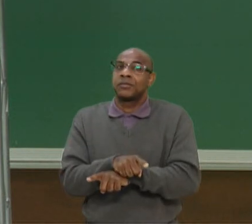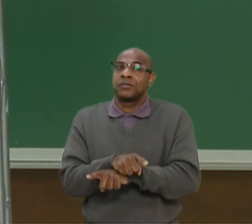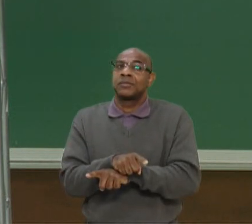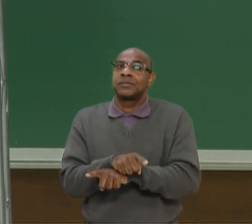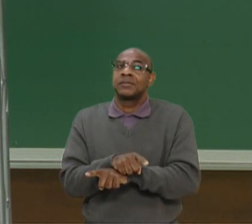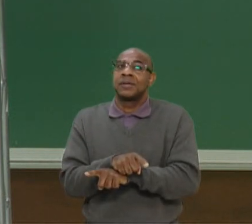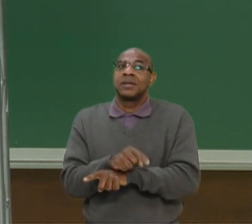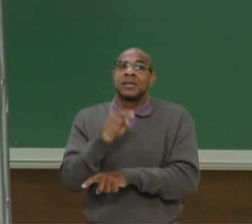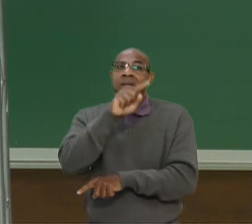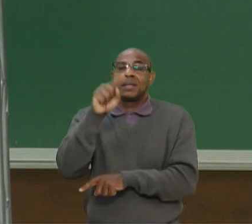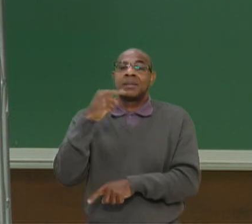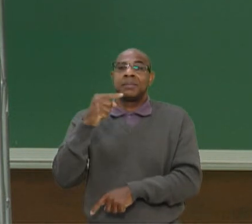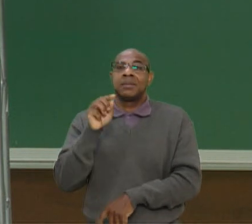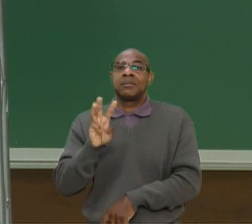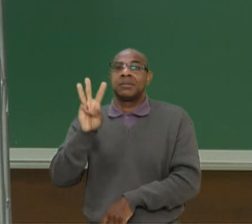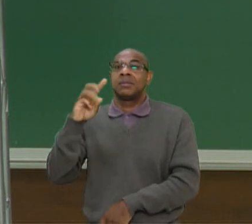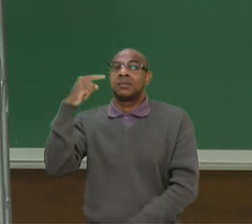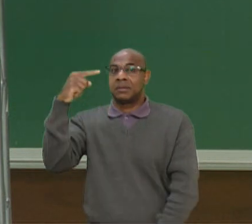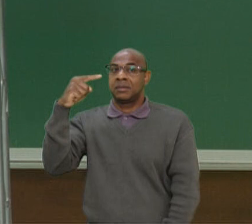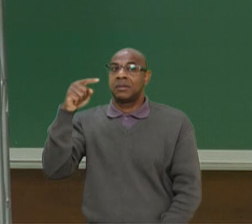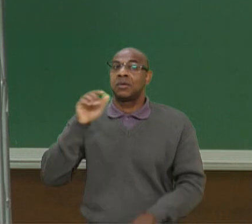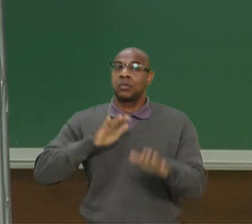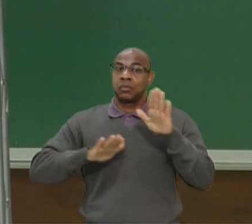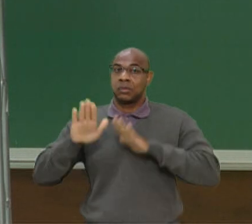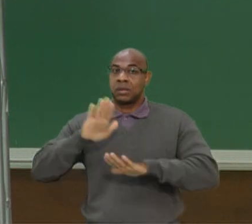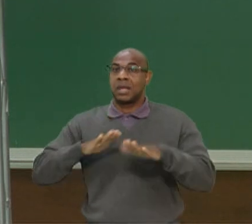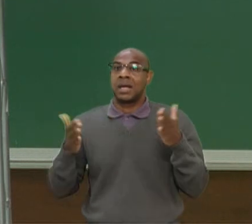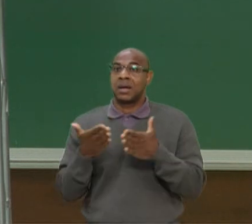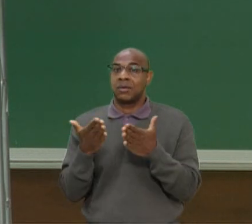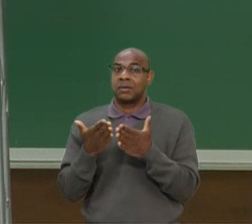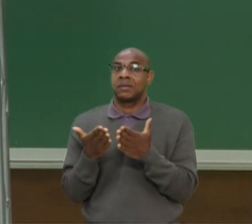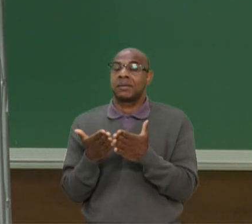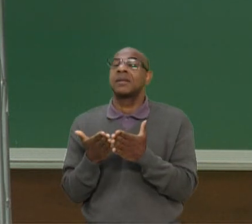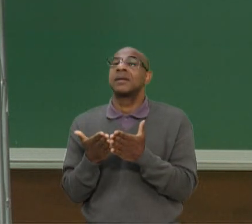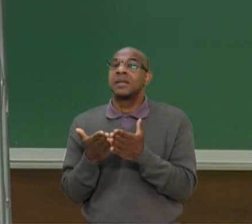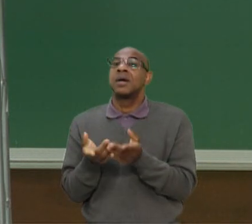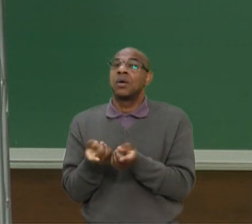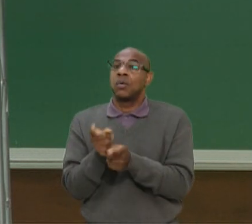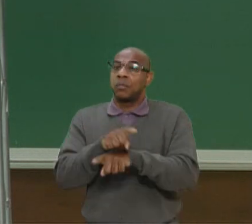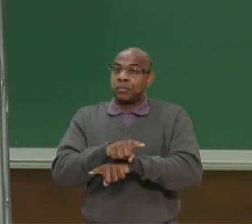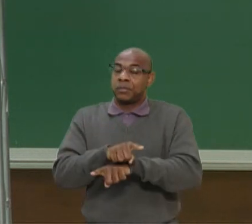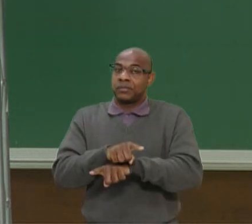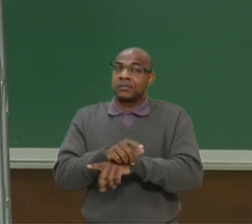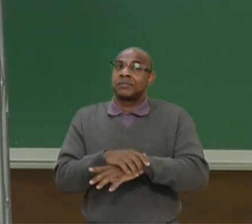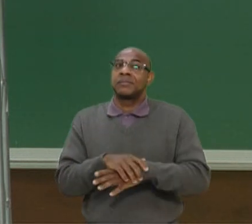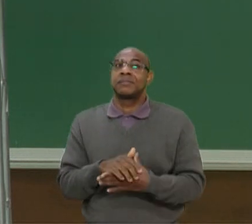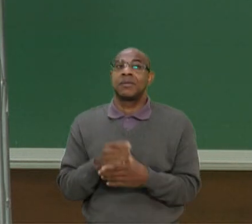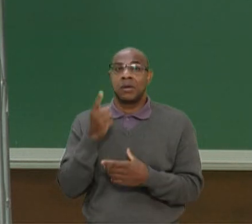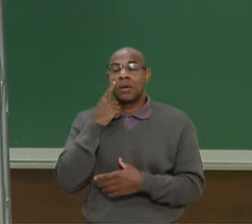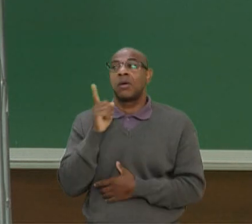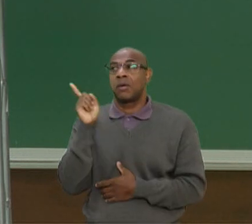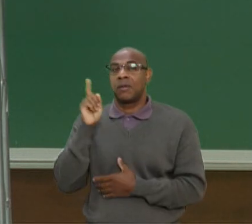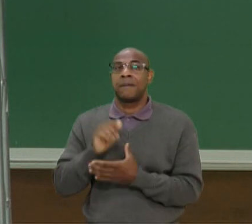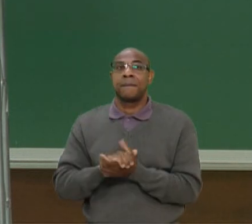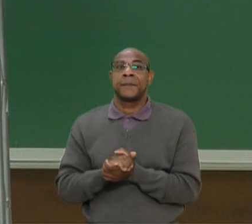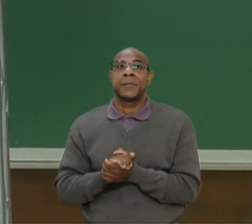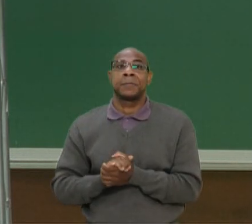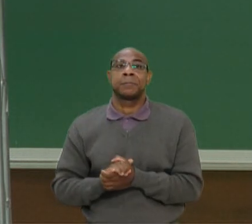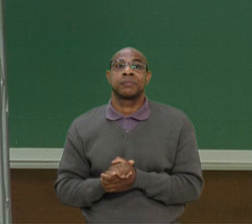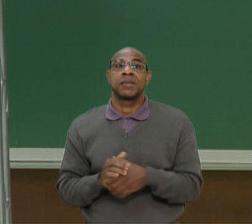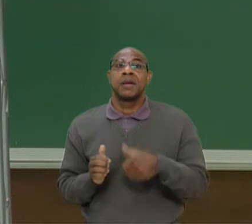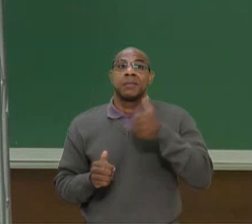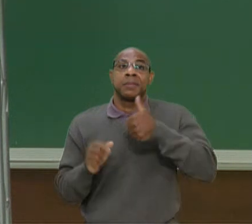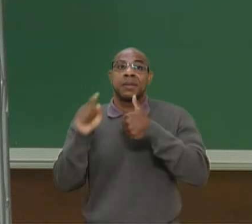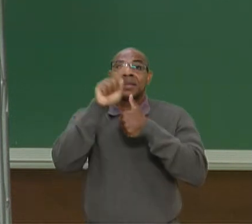do conjugado. Aqui tem que tomar cuidado, porque nós vamos fazer o conjugado e o oposto desse conjugado. Então, vamos lá.